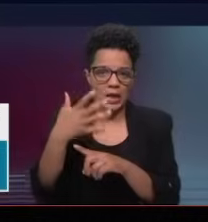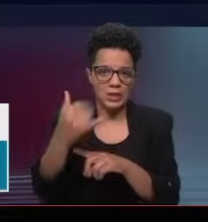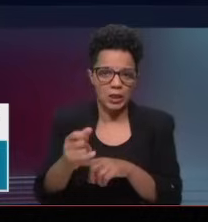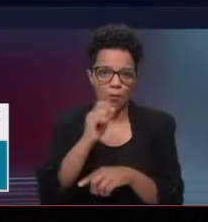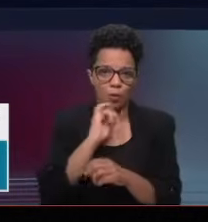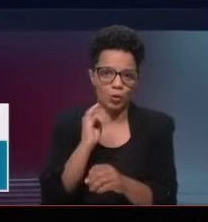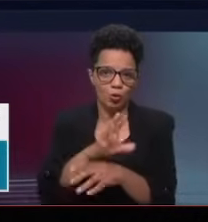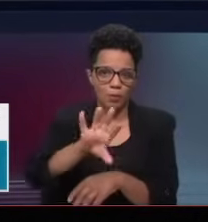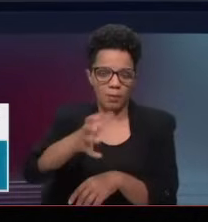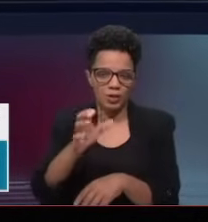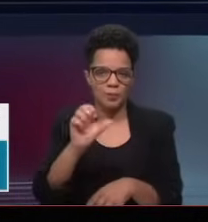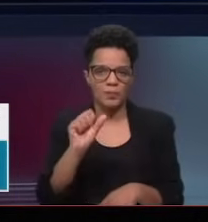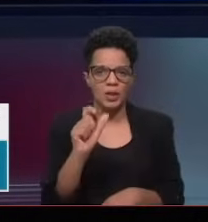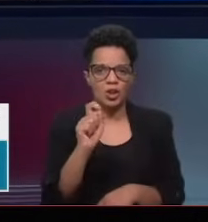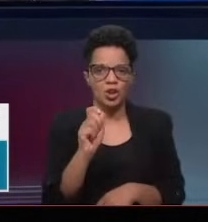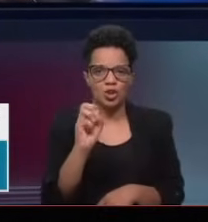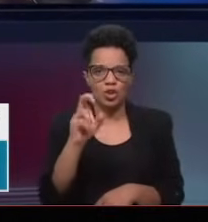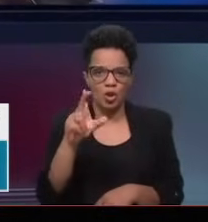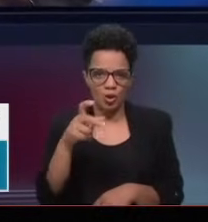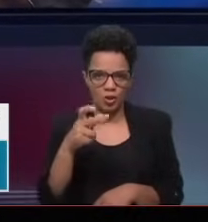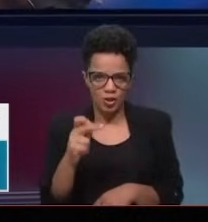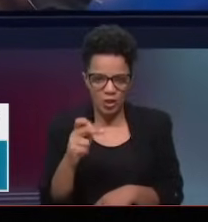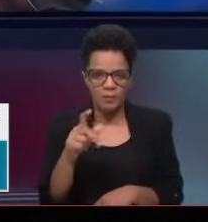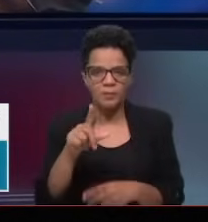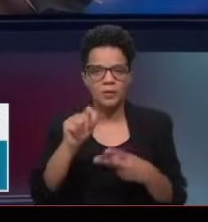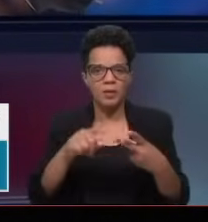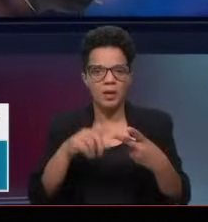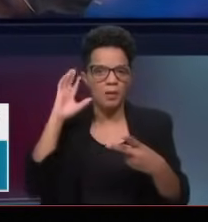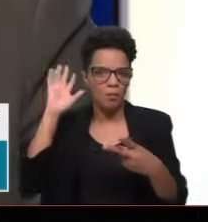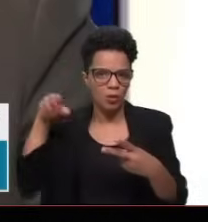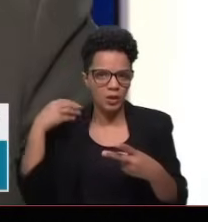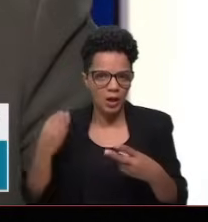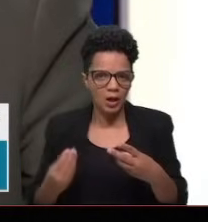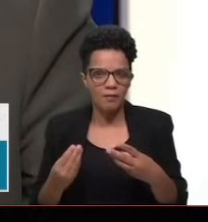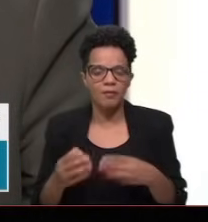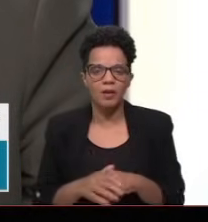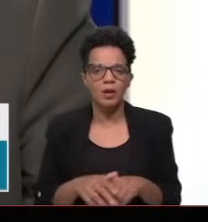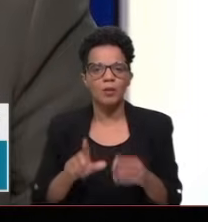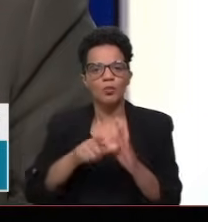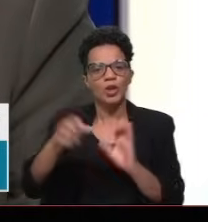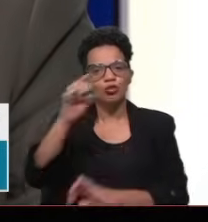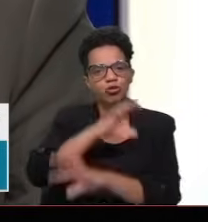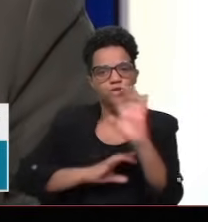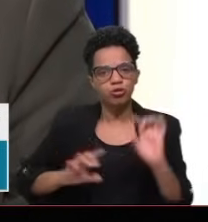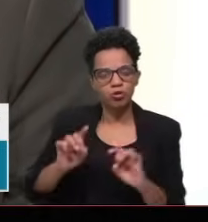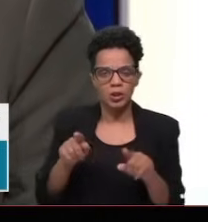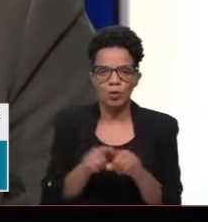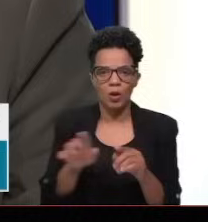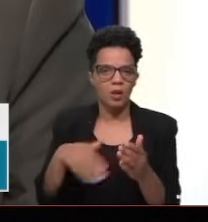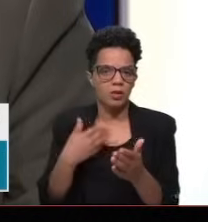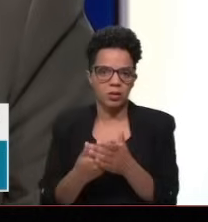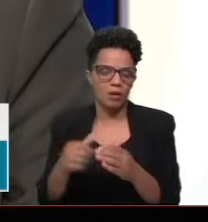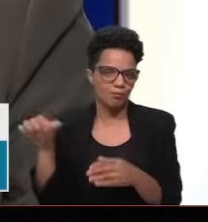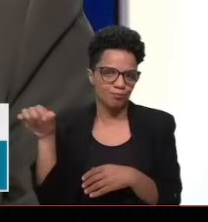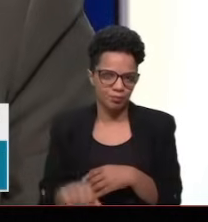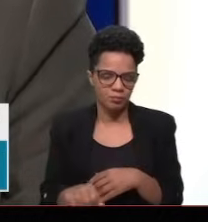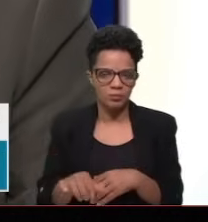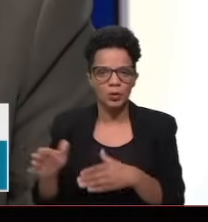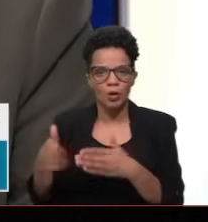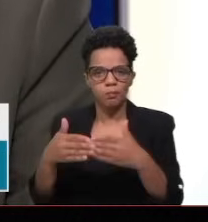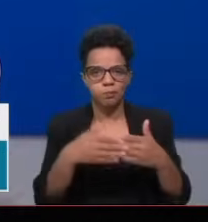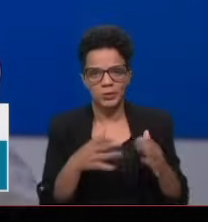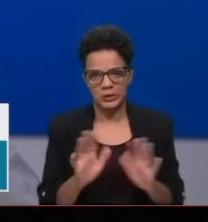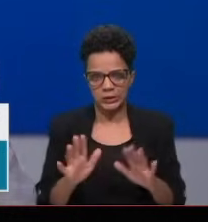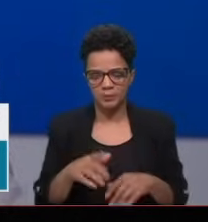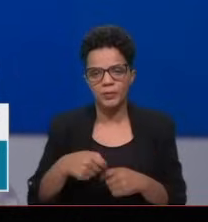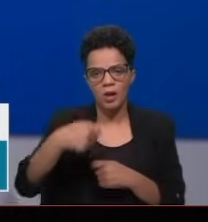debate a situação dramática que está a hav na Geórgia temos a moldávia nós não podemos com projeto europeu e seria a morte do projetos europeu se tivéssemos a fechar essas já vamos ao